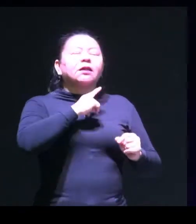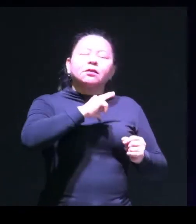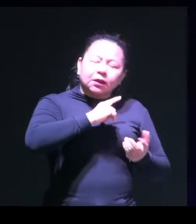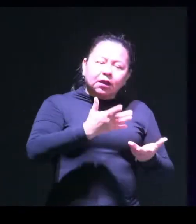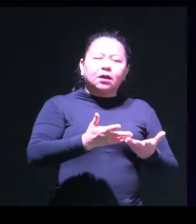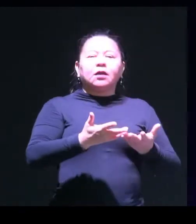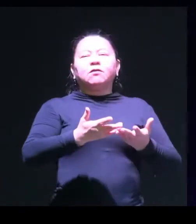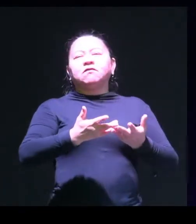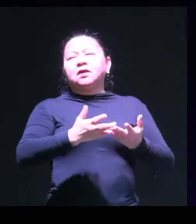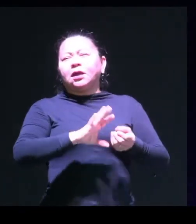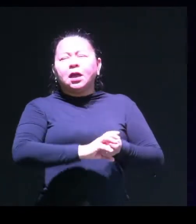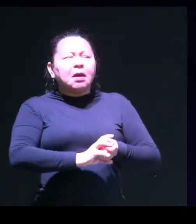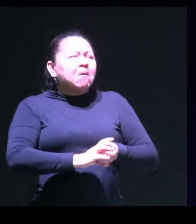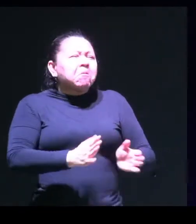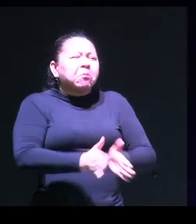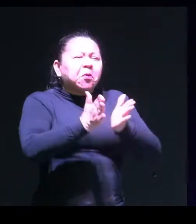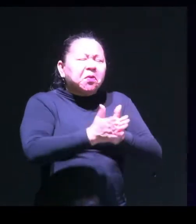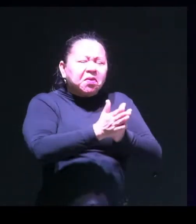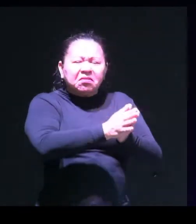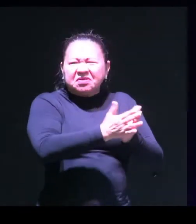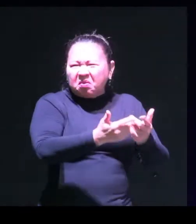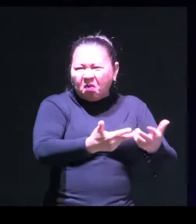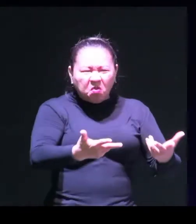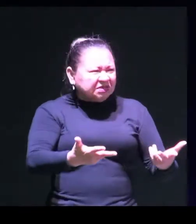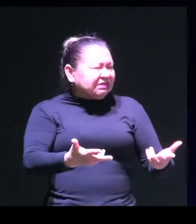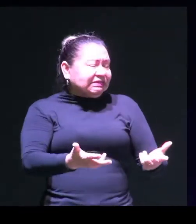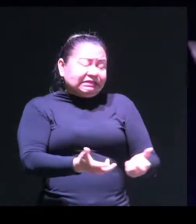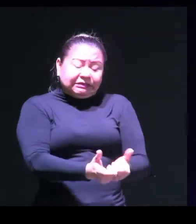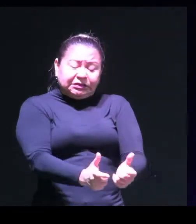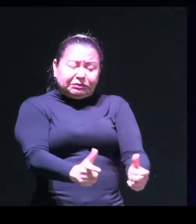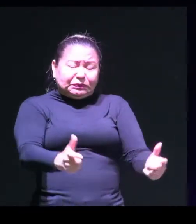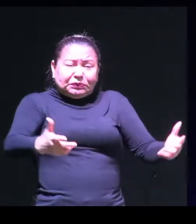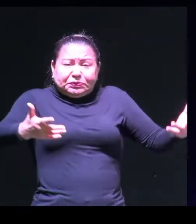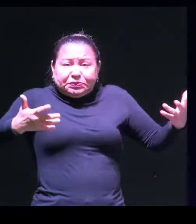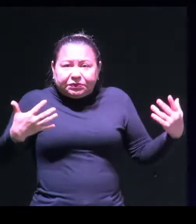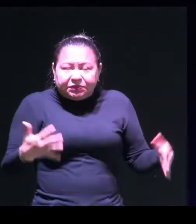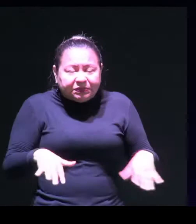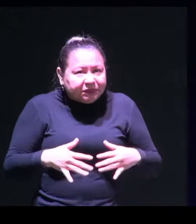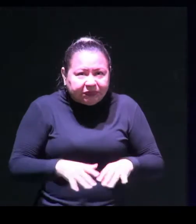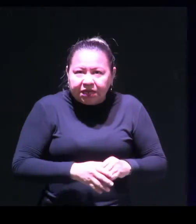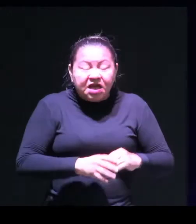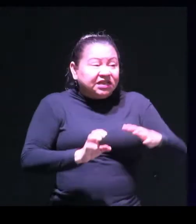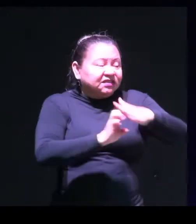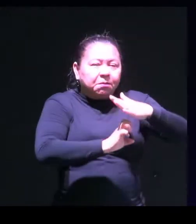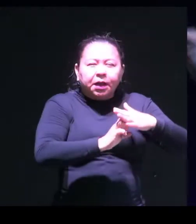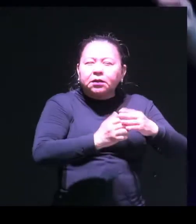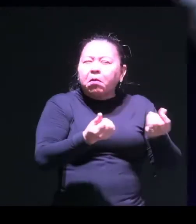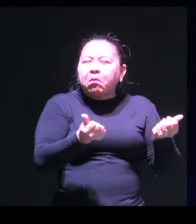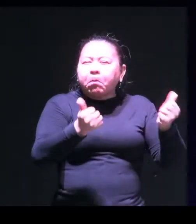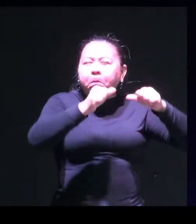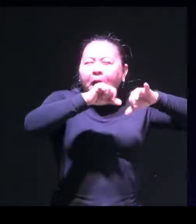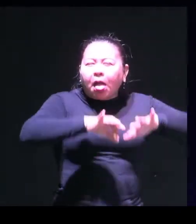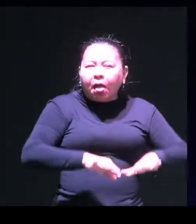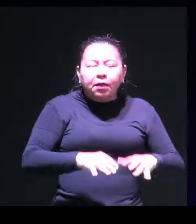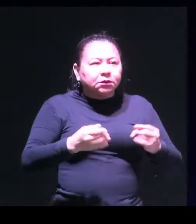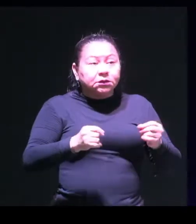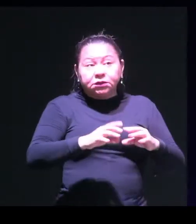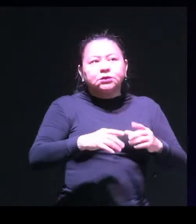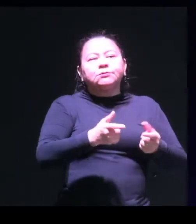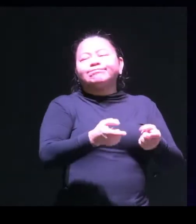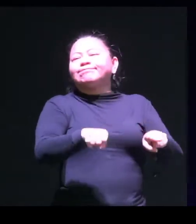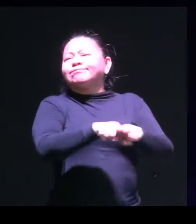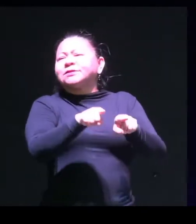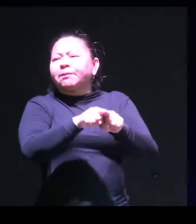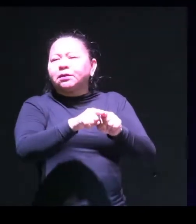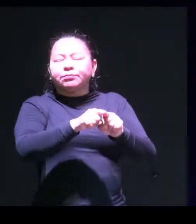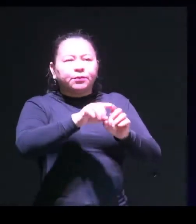muita miséria depois da guerra, muita pobreza, muitas empresas quebraram, mas nunca abrangeu todo o